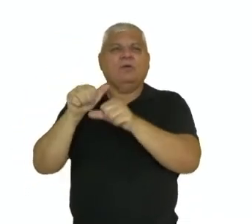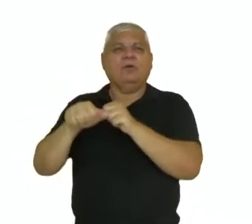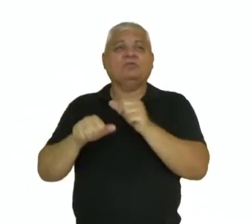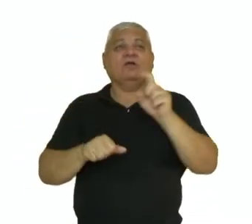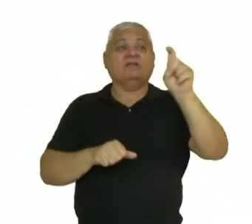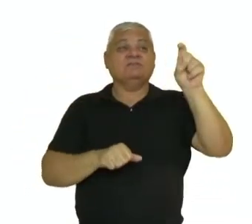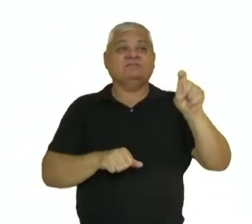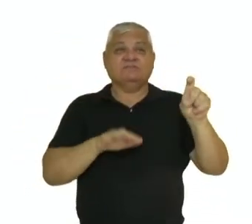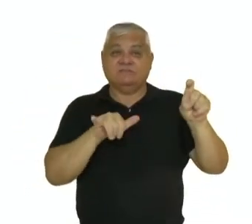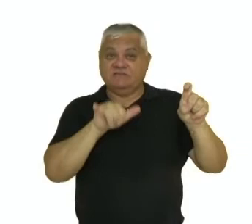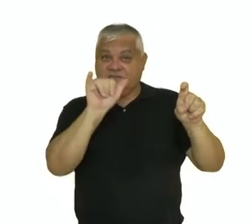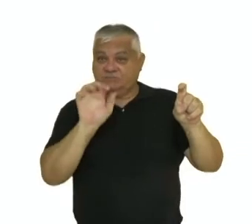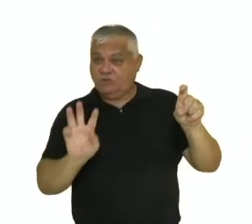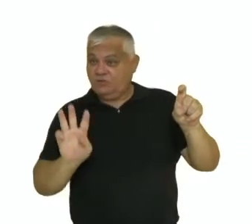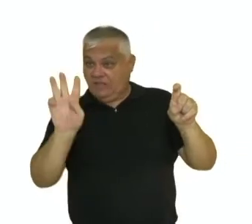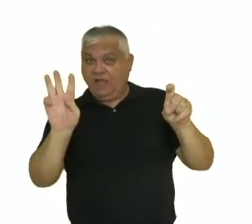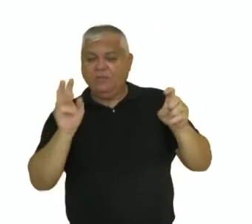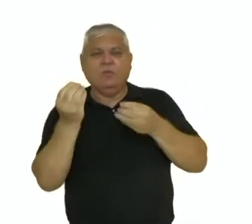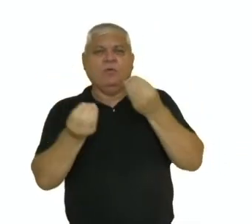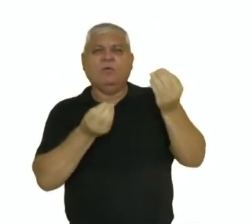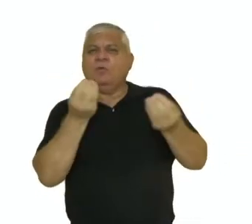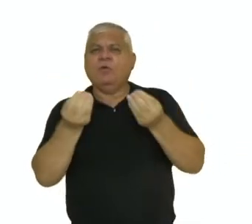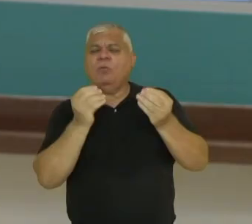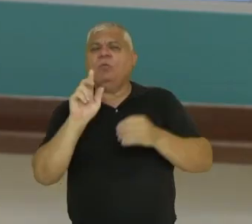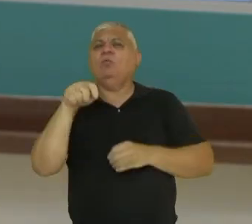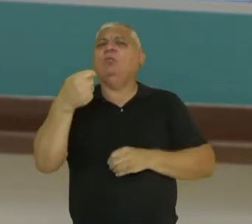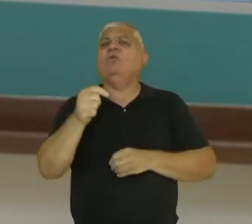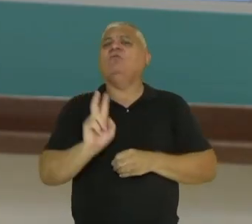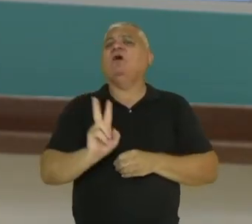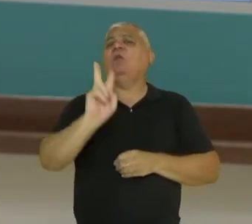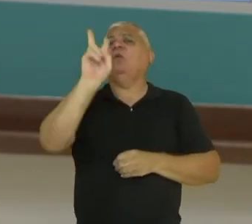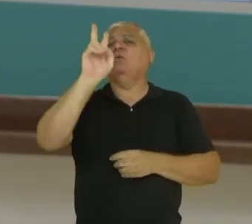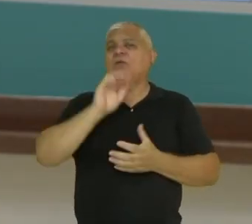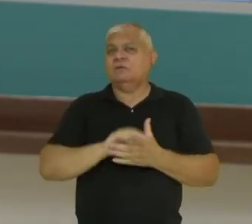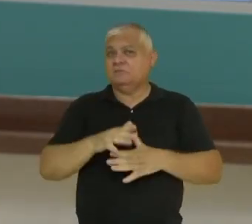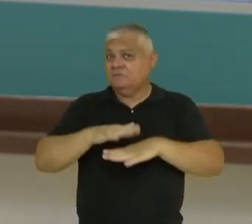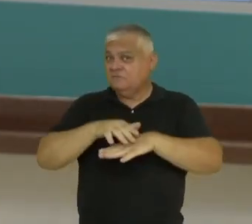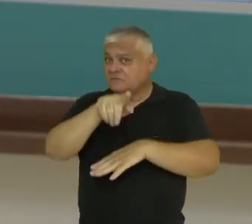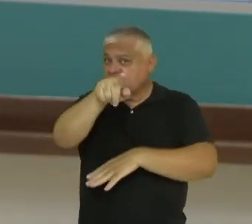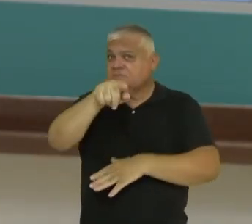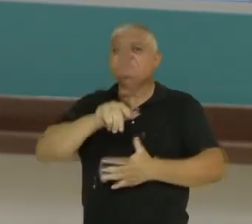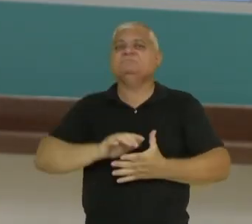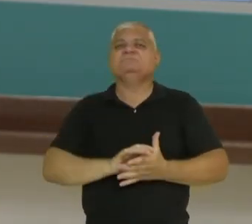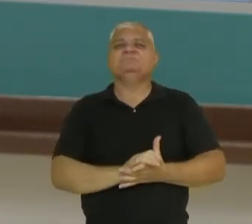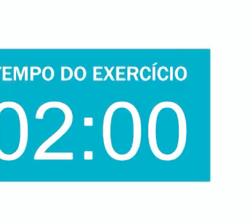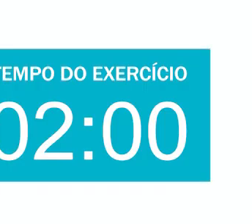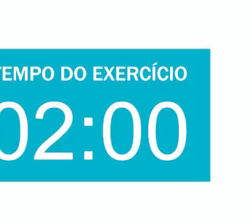X, Y e W, respectivamente, por quais valores? Agora é com vocês.